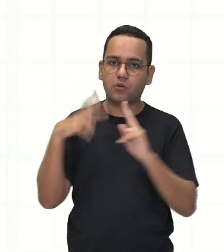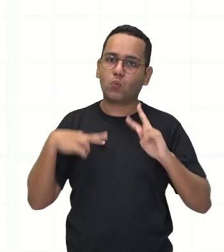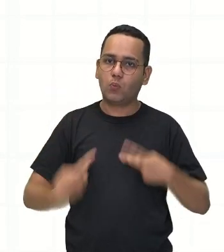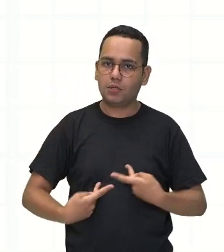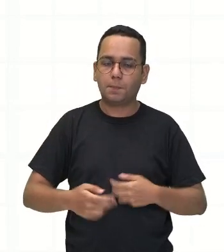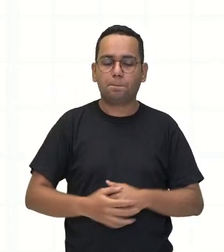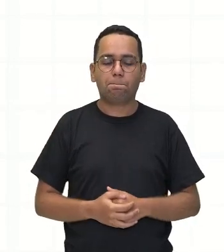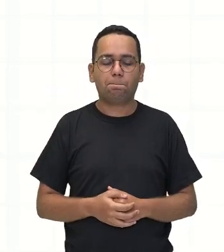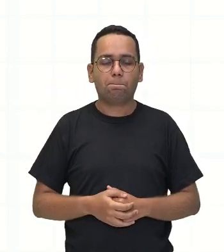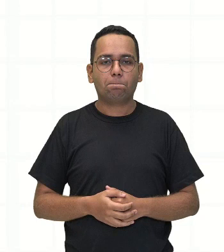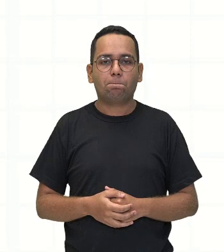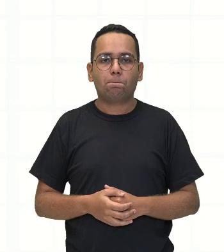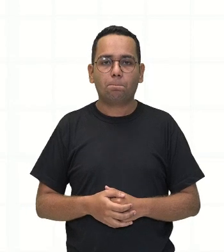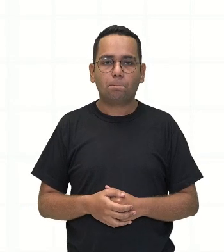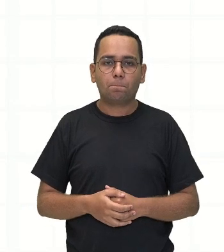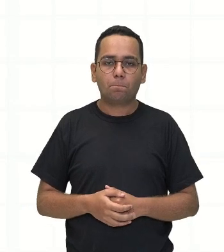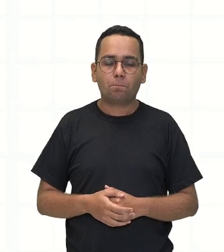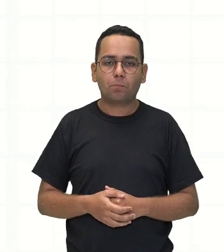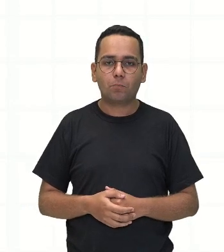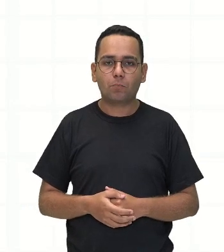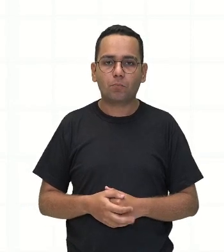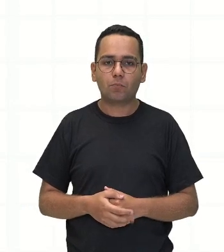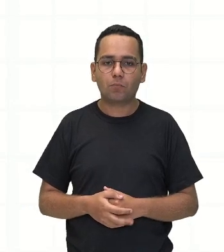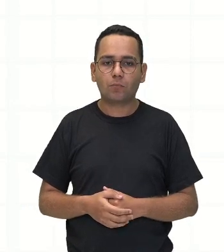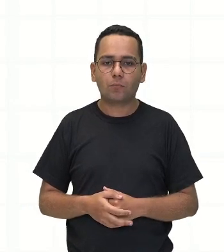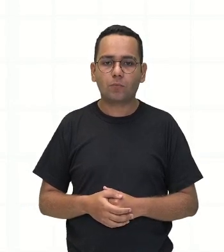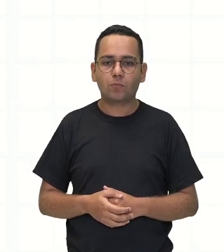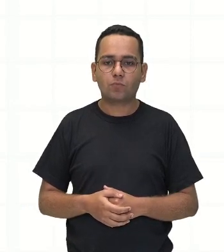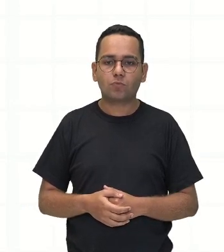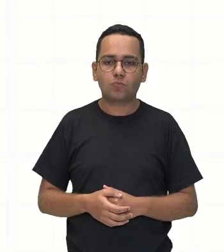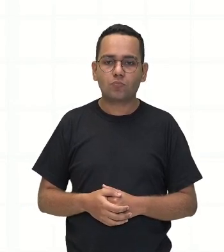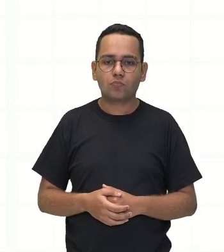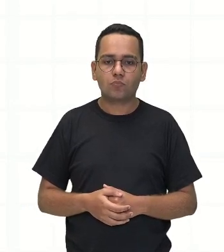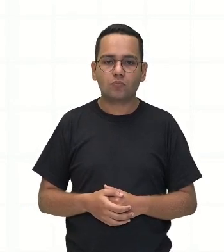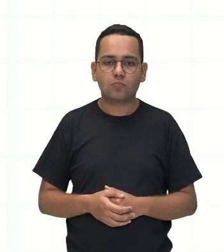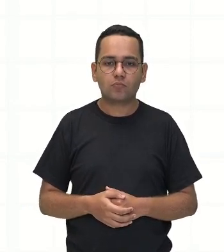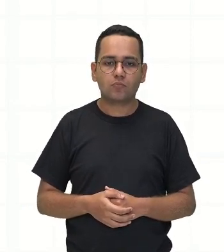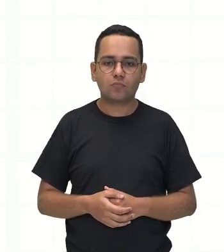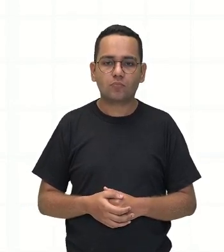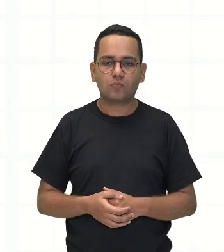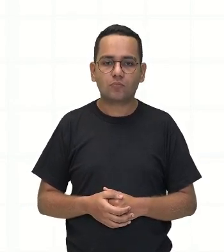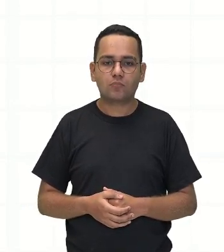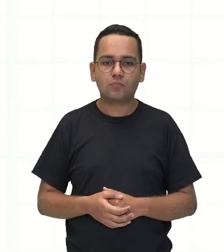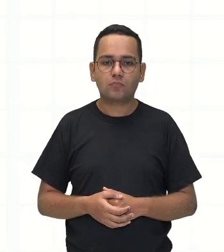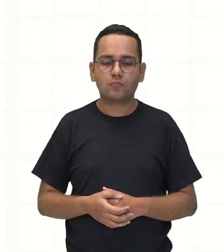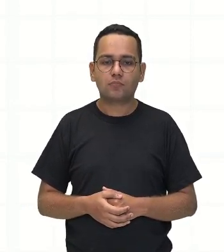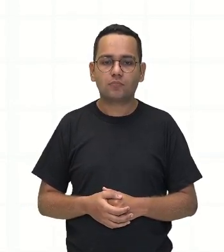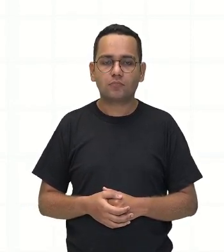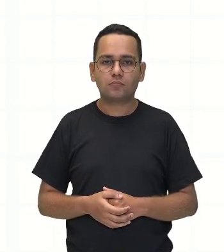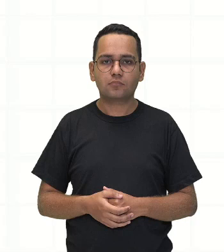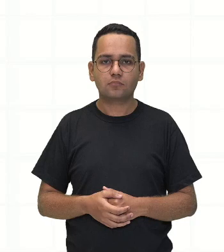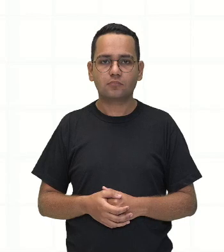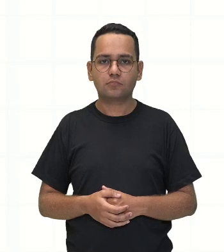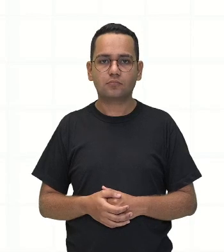influência do homem, tá bom? Então, nós temos aqui